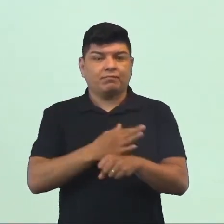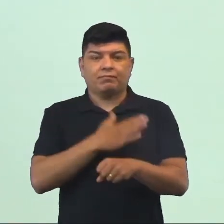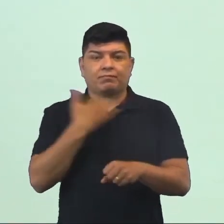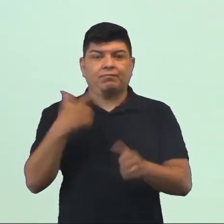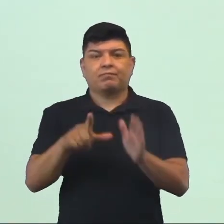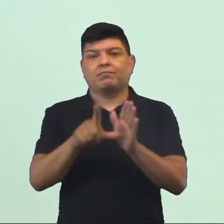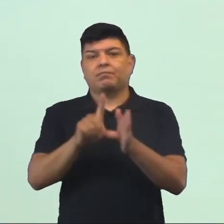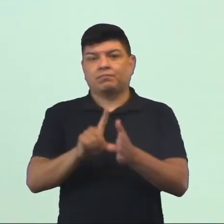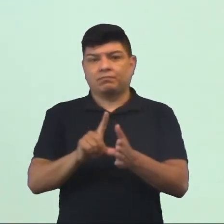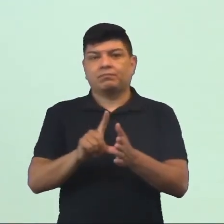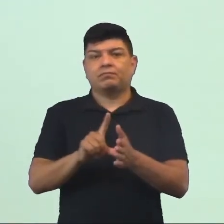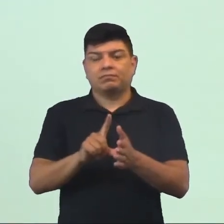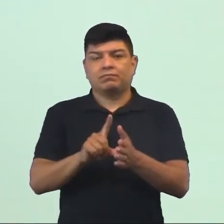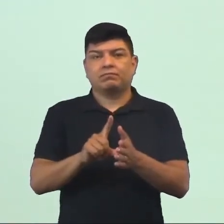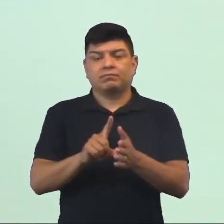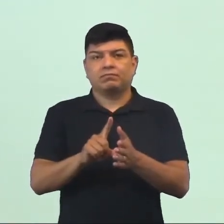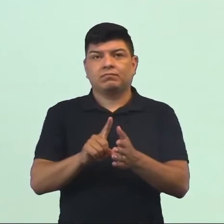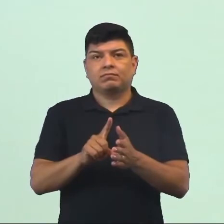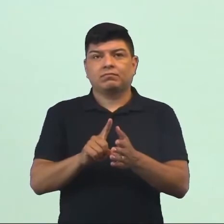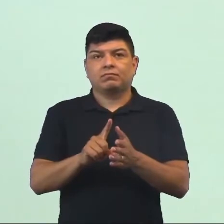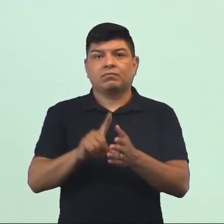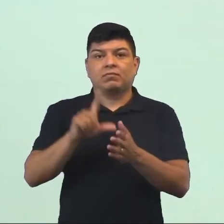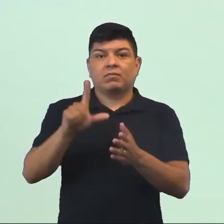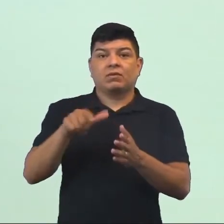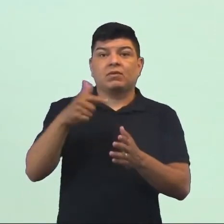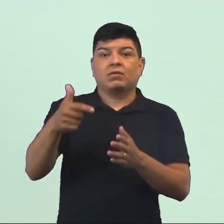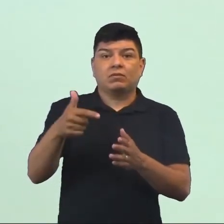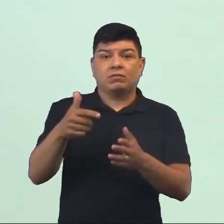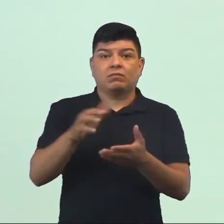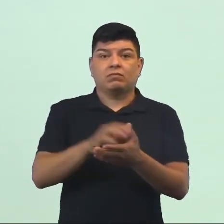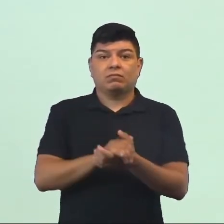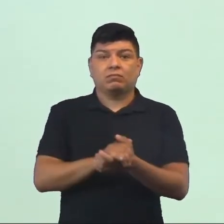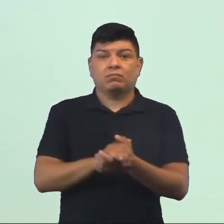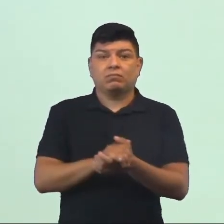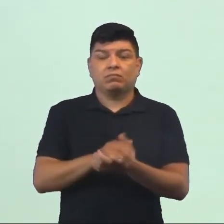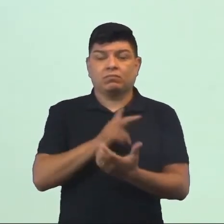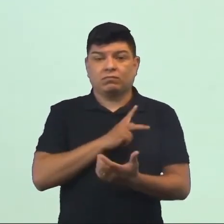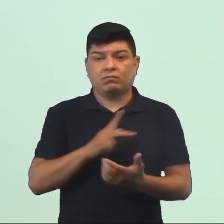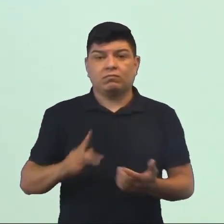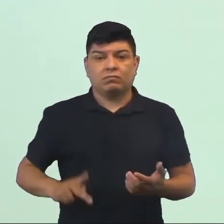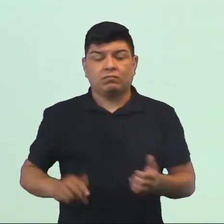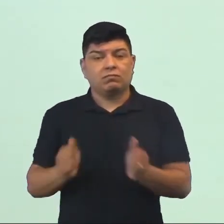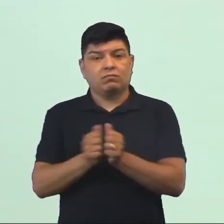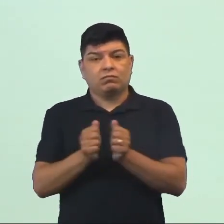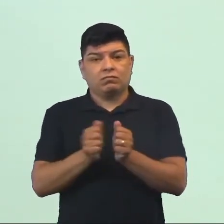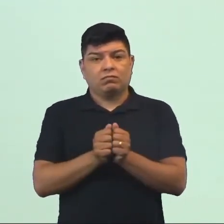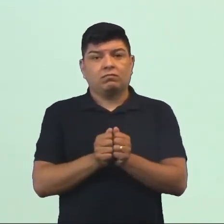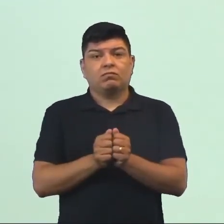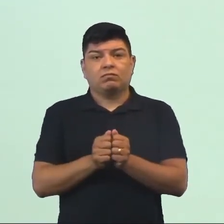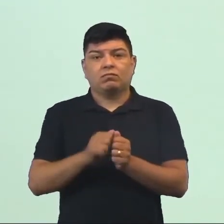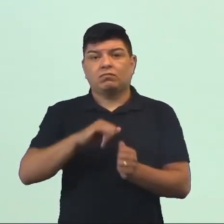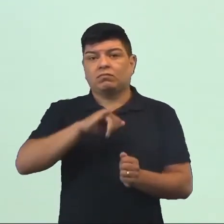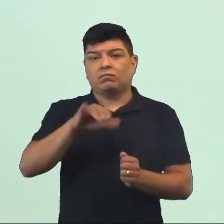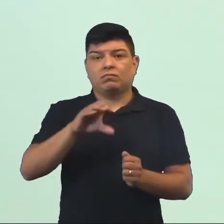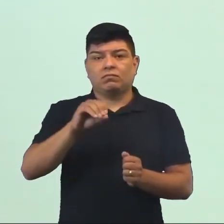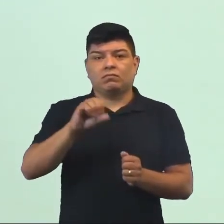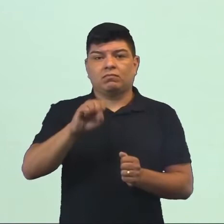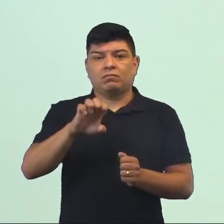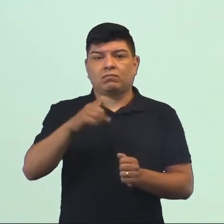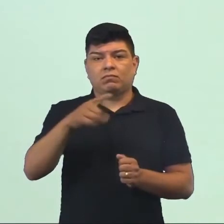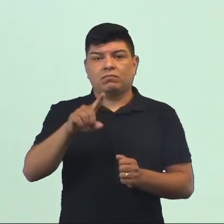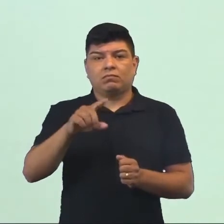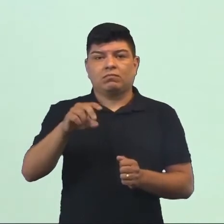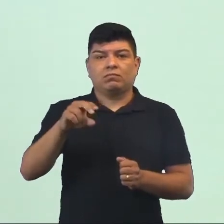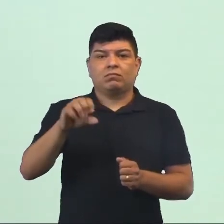morre antes. E aí o vice, né, presidente da sua chapa, o José Sarney,